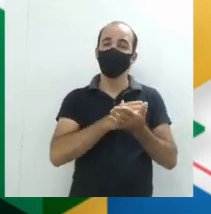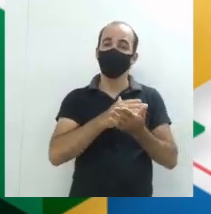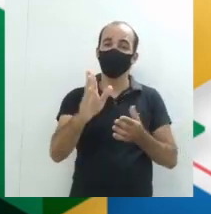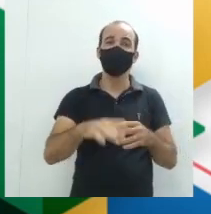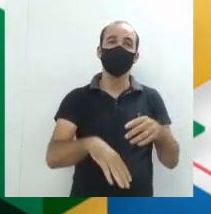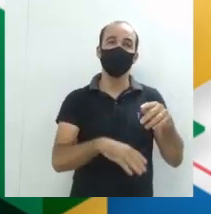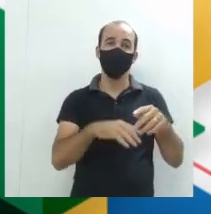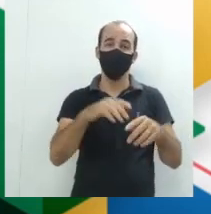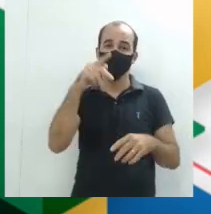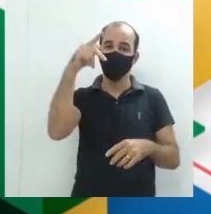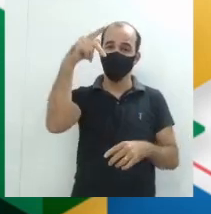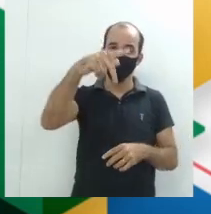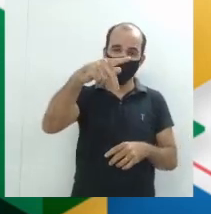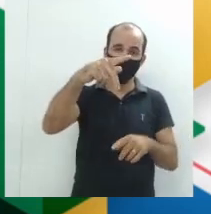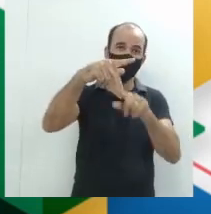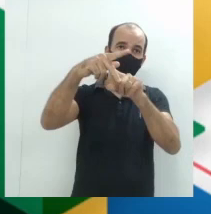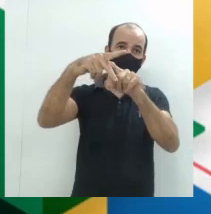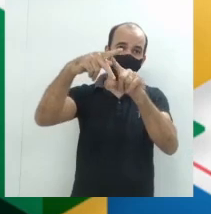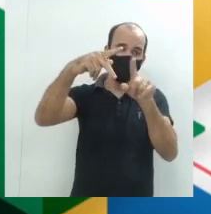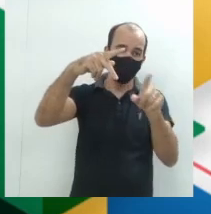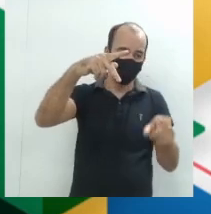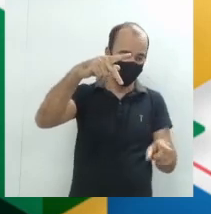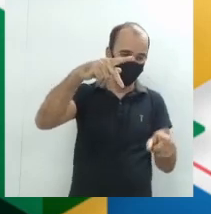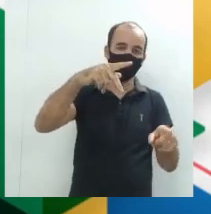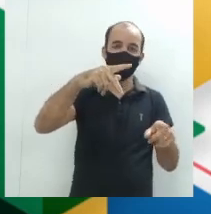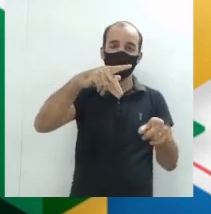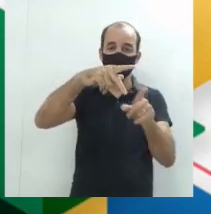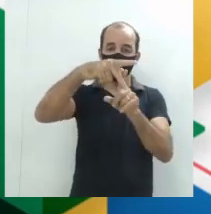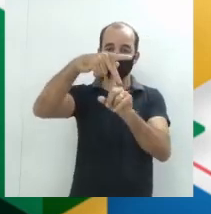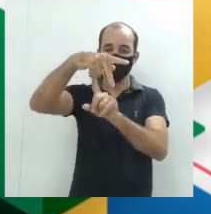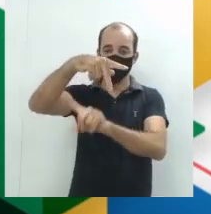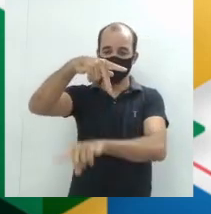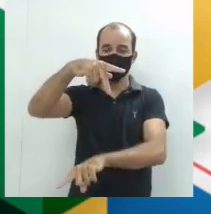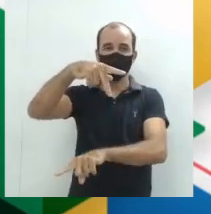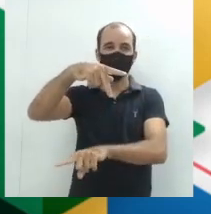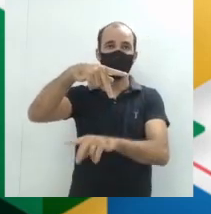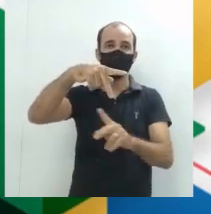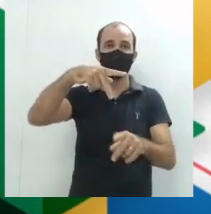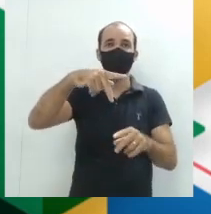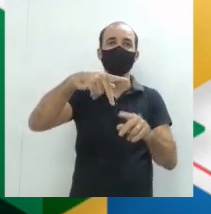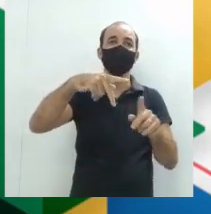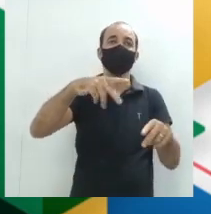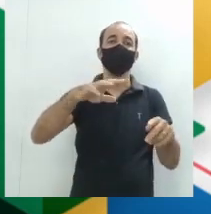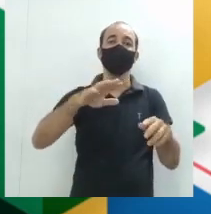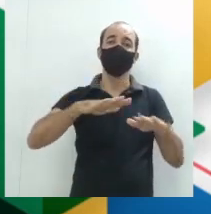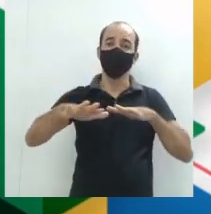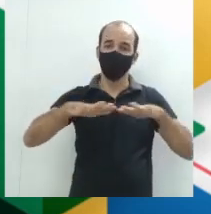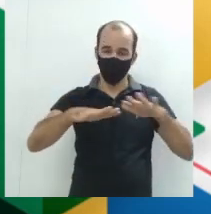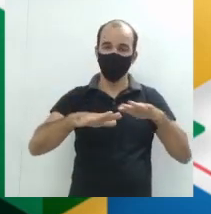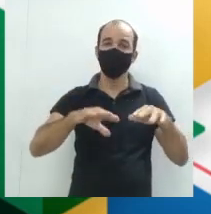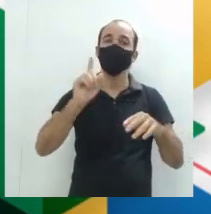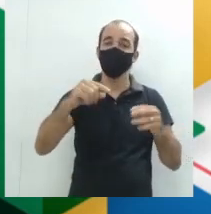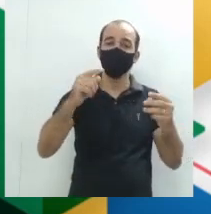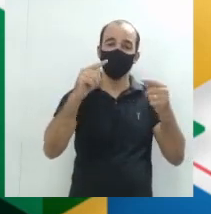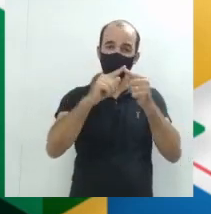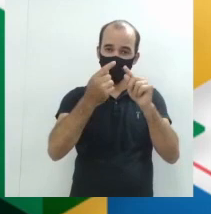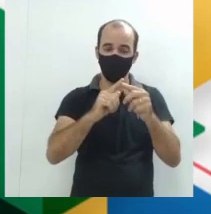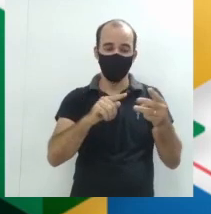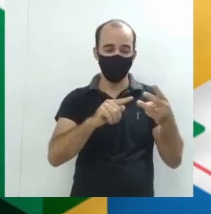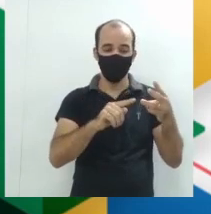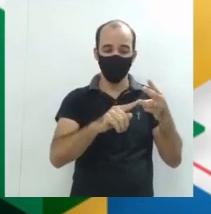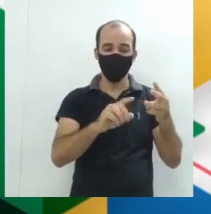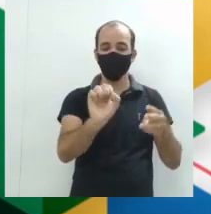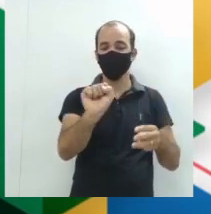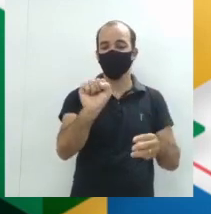trajetória circular, curvilínea, parabólica. Então, o sentido do movimento está representado